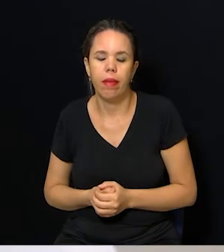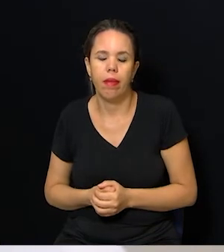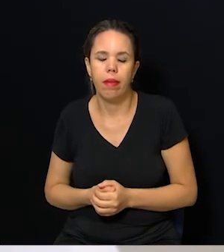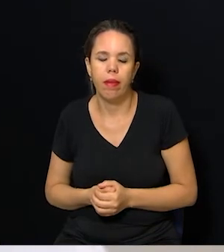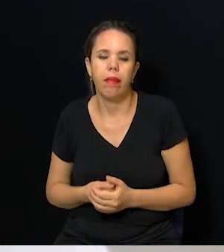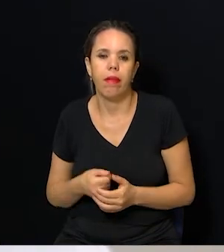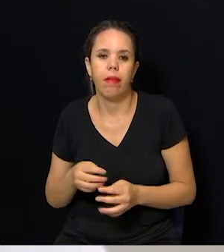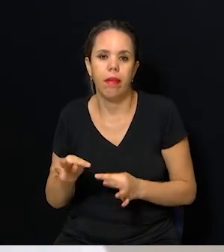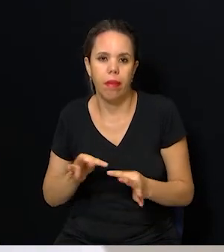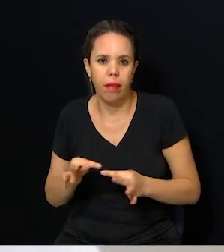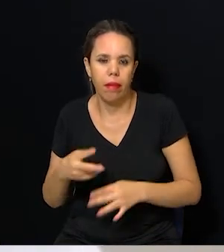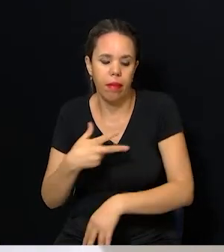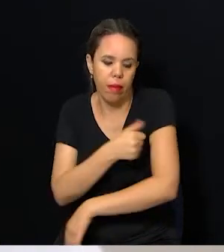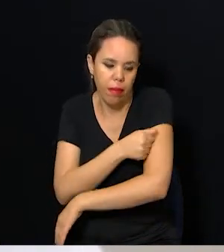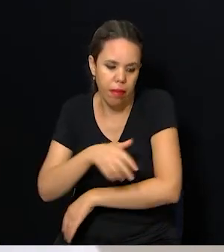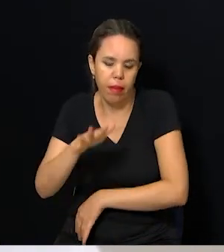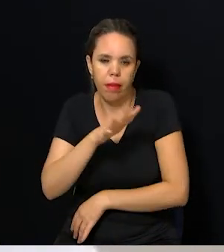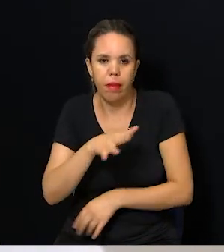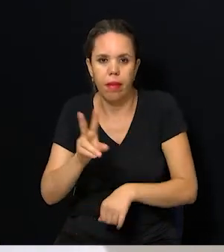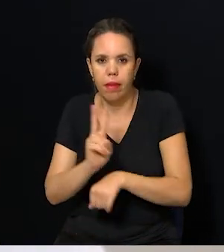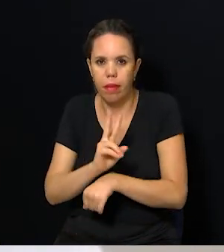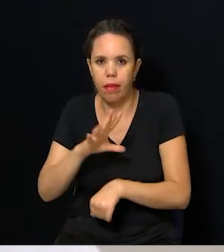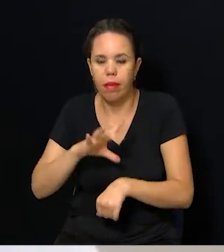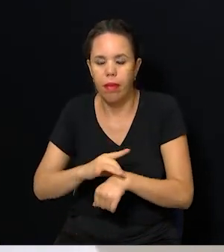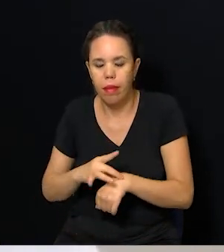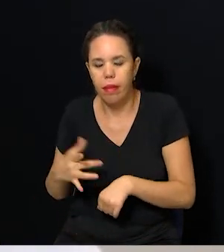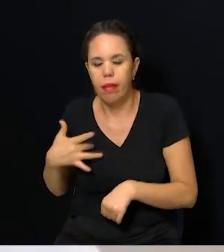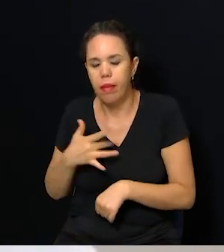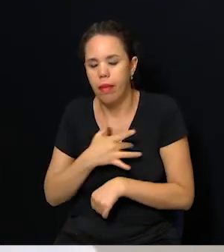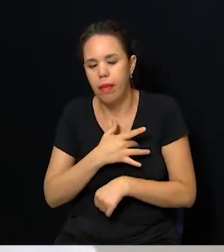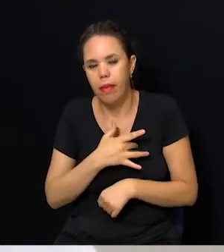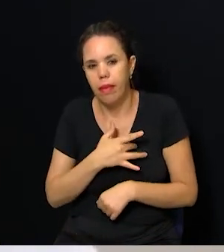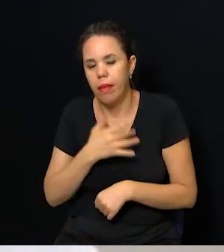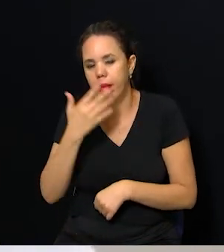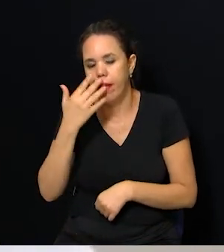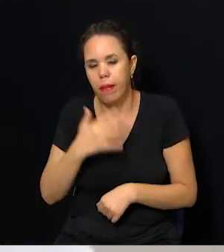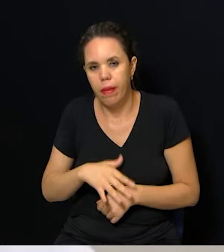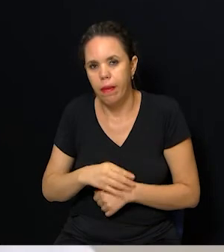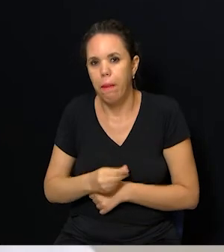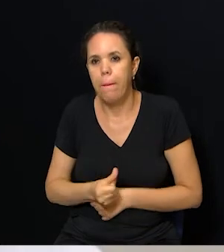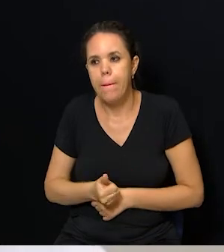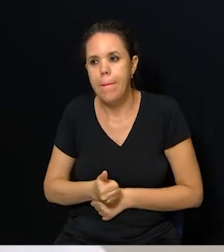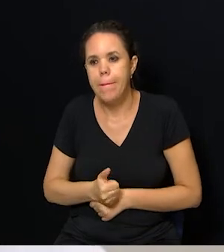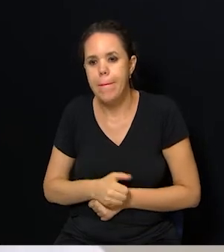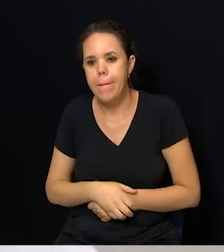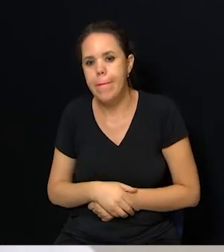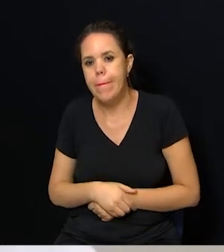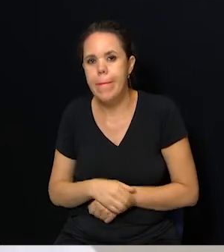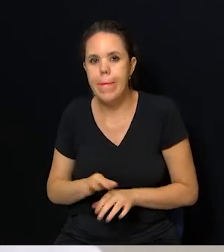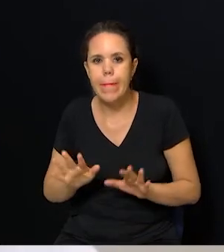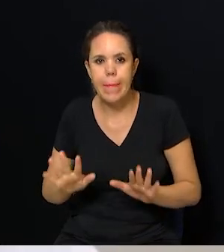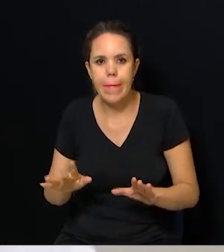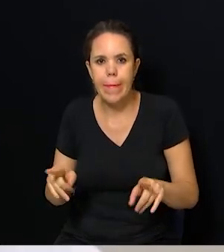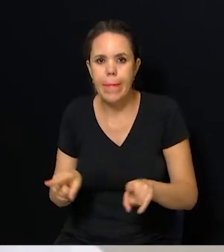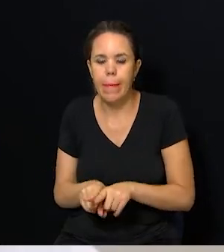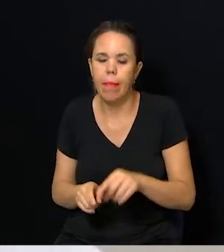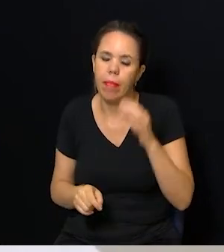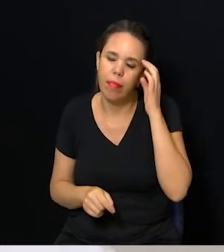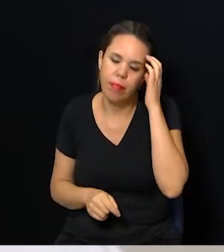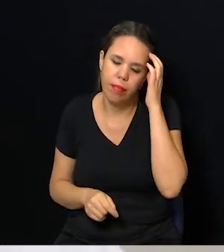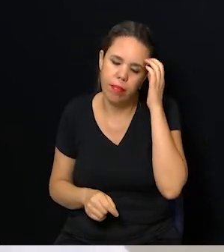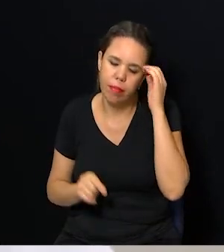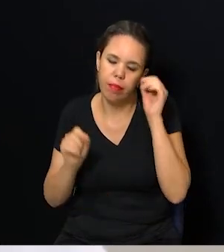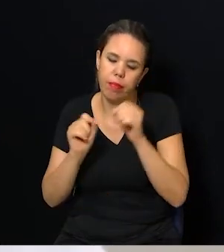são essenciais para a segurança sanitária das crianças e tudo, mas ele também pode